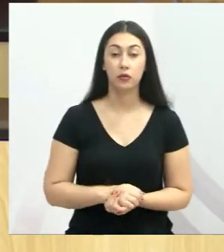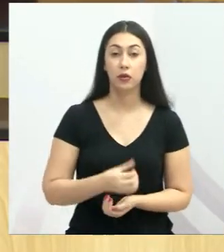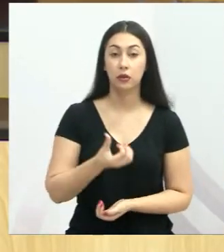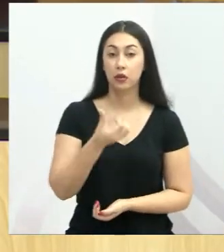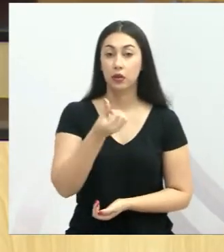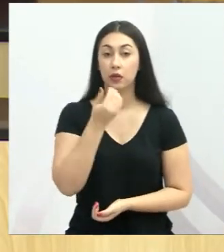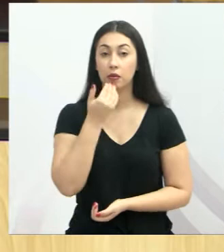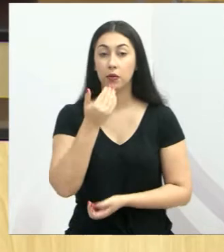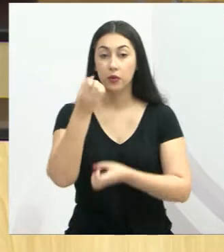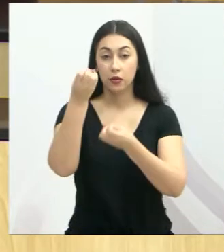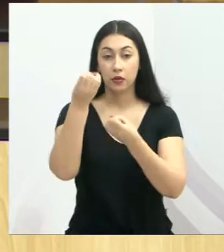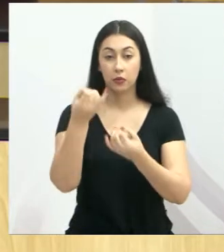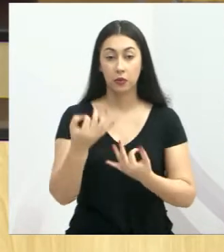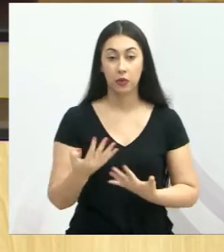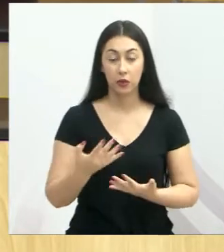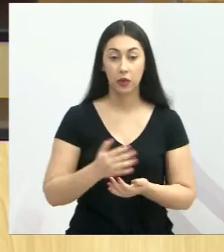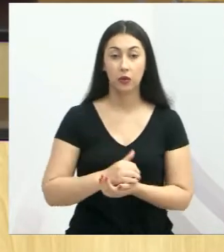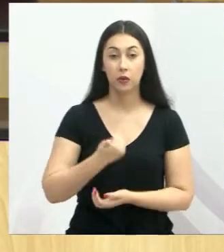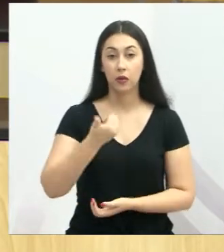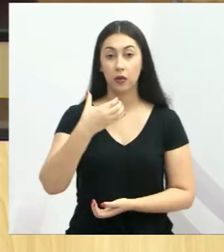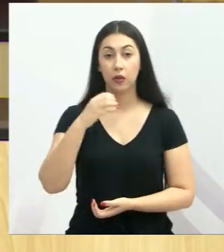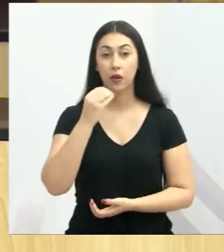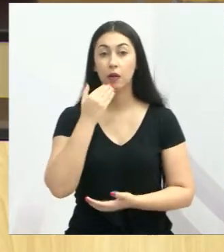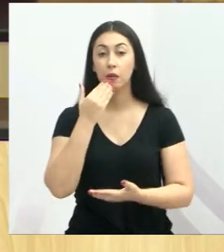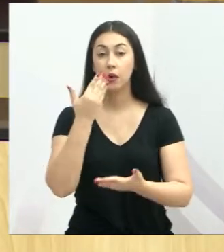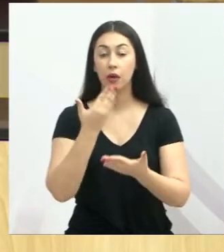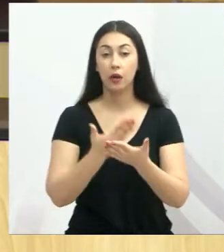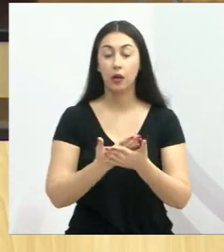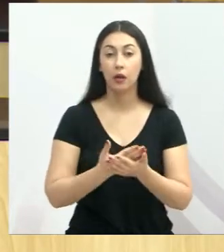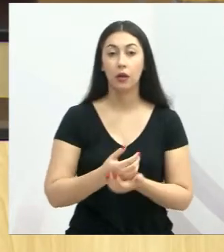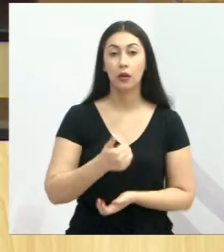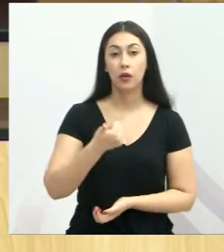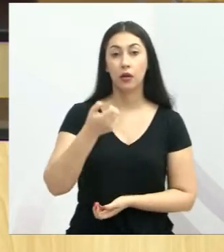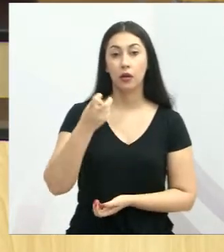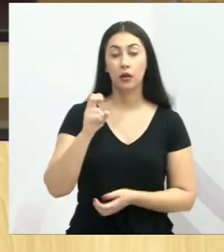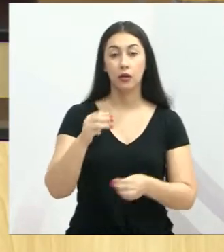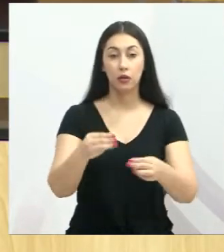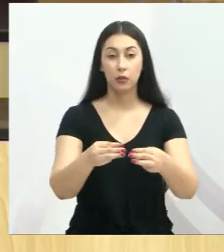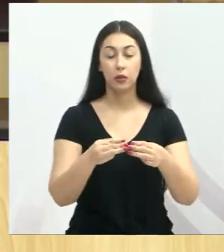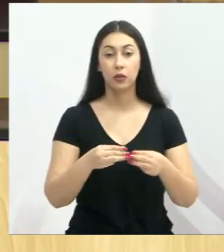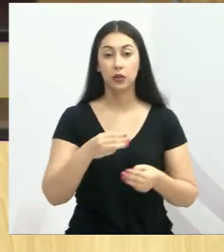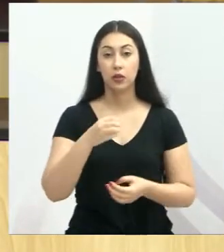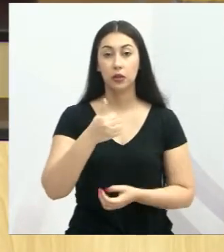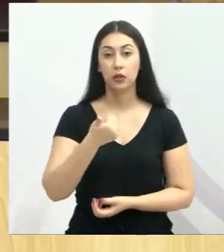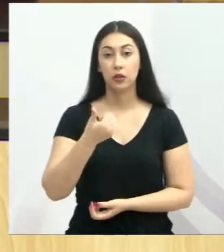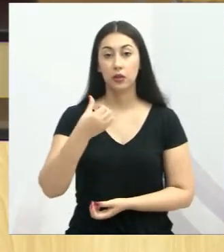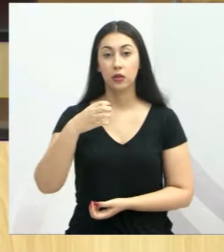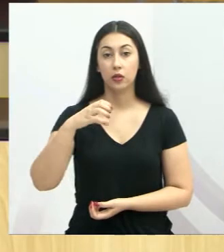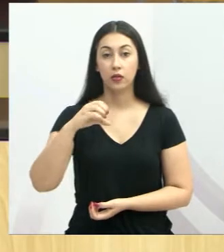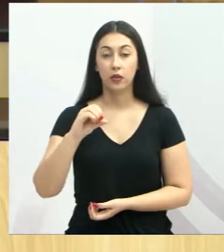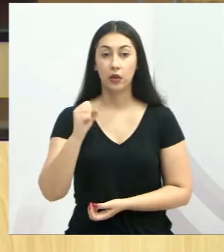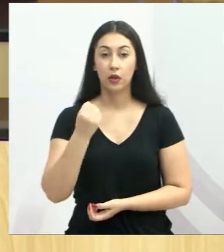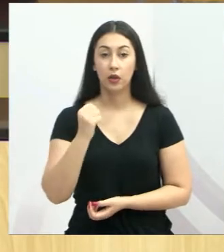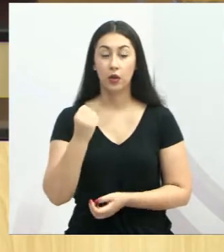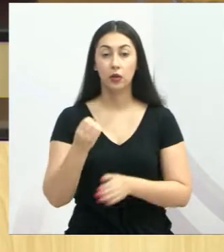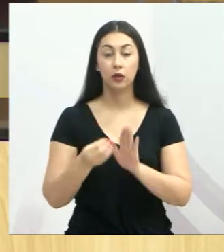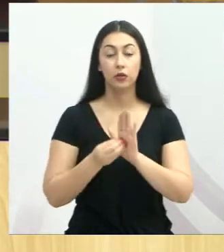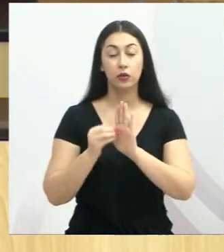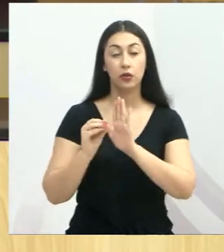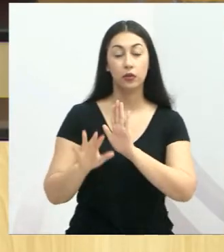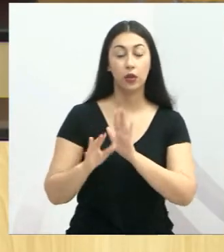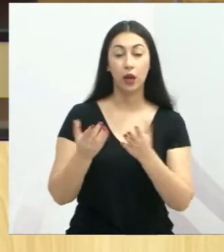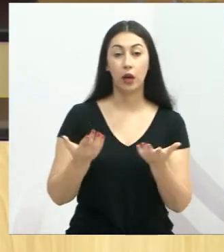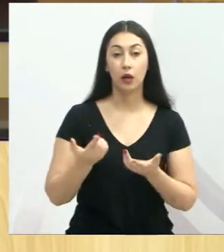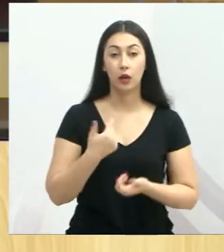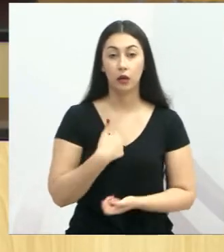6 pedidos de informação, 10 requerimentos, 15 moções, 198 indicações. Agora, então,